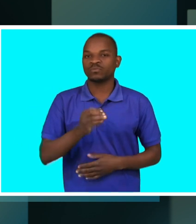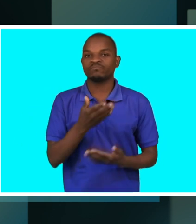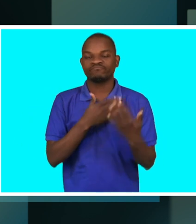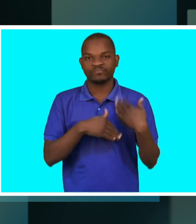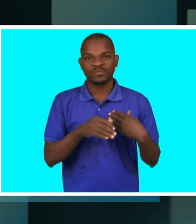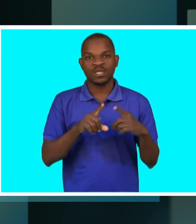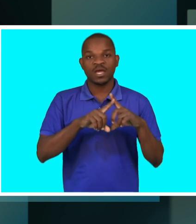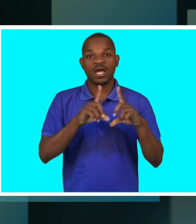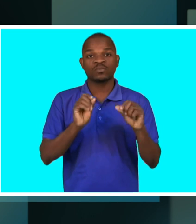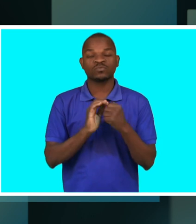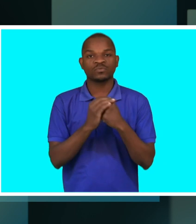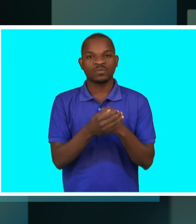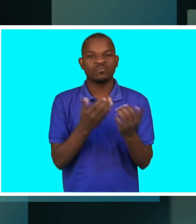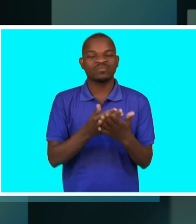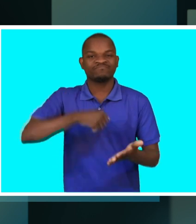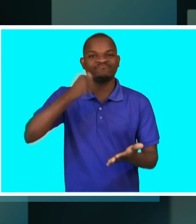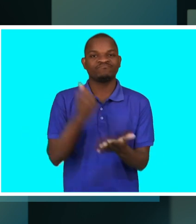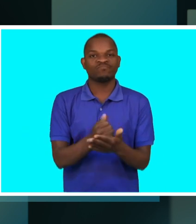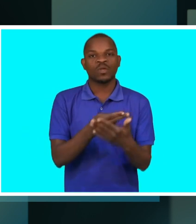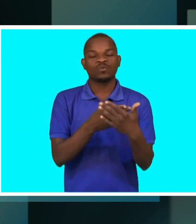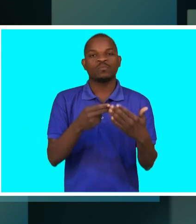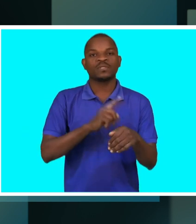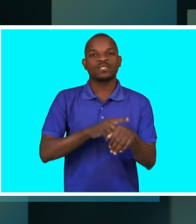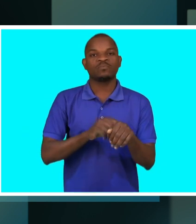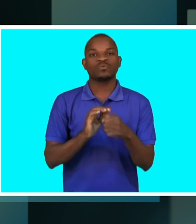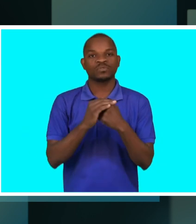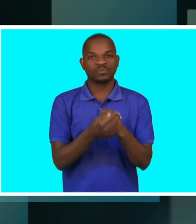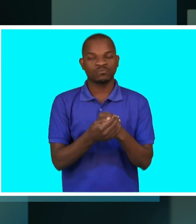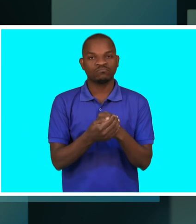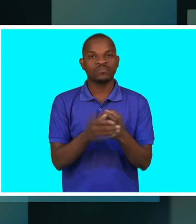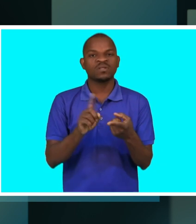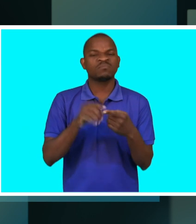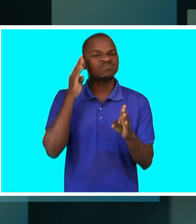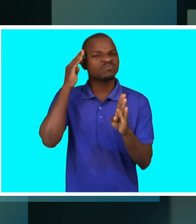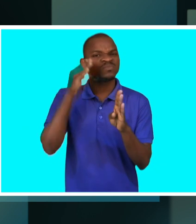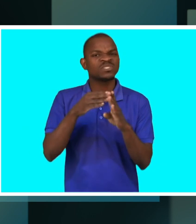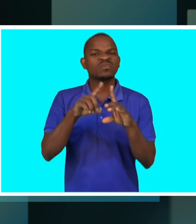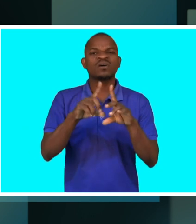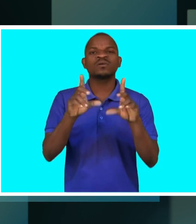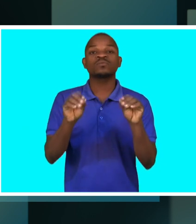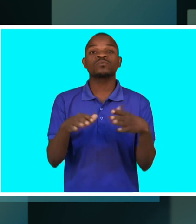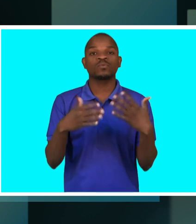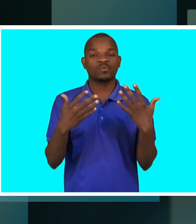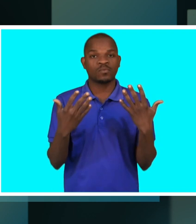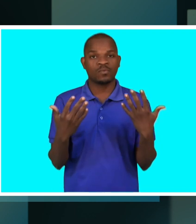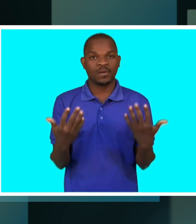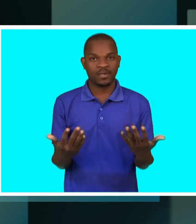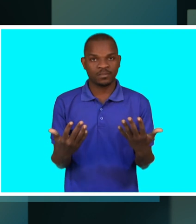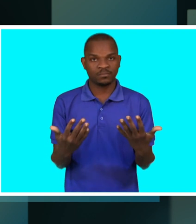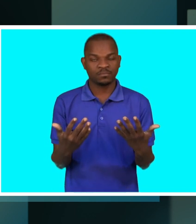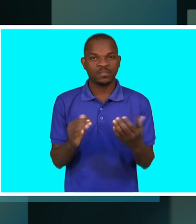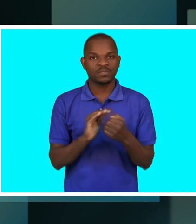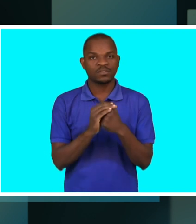achamos por bem batizar o projeto como sendo Momento de Segurança. E qual é o objetivo do Momento